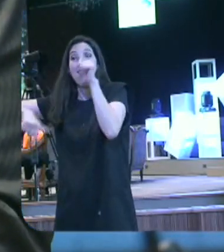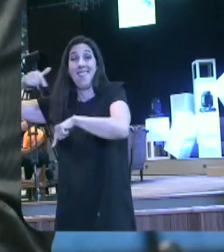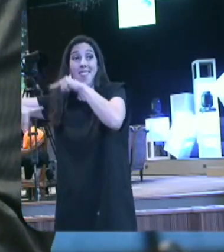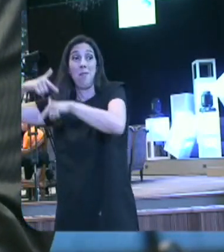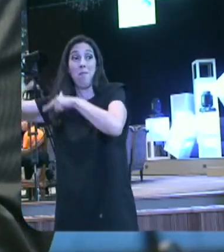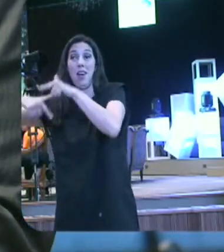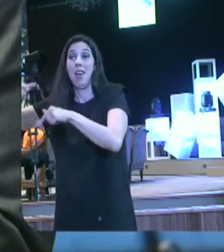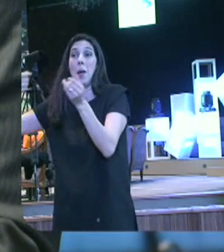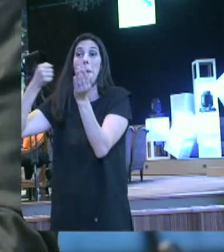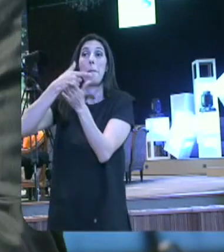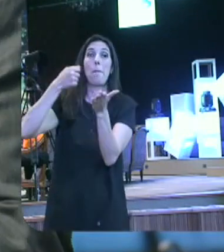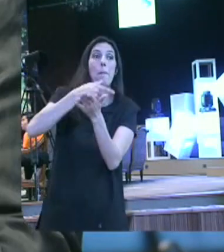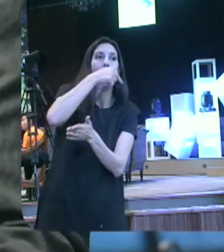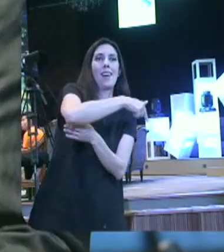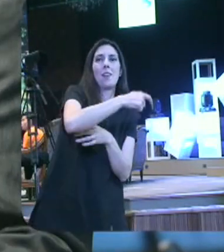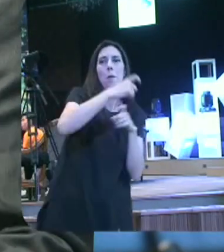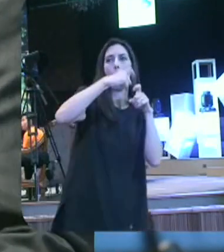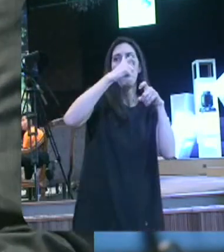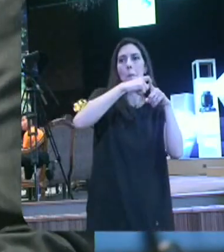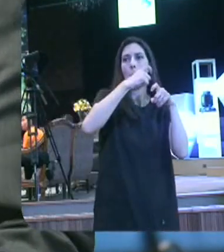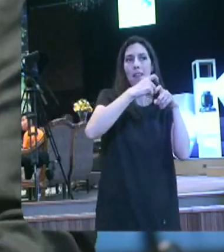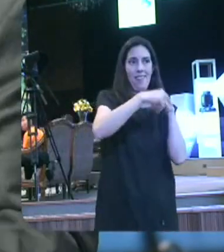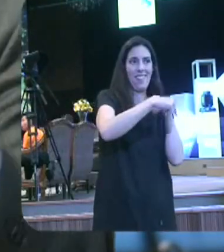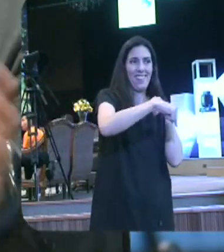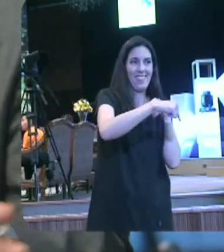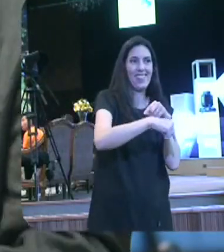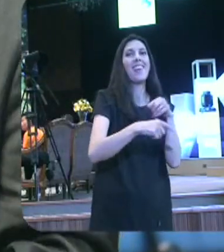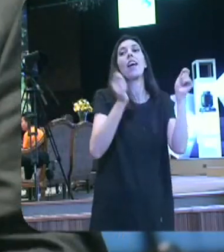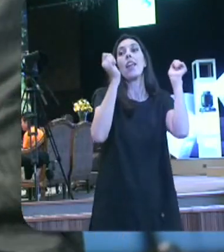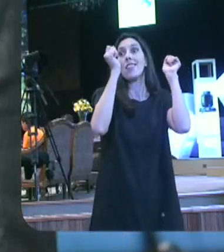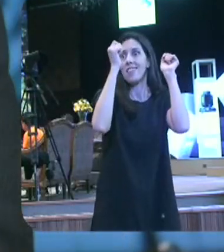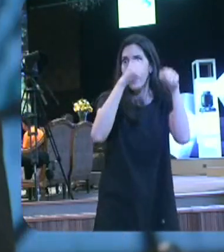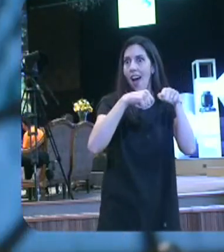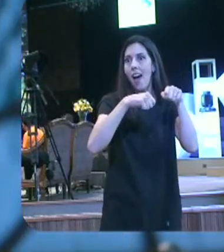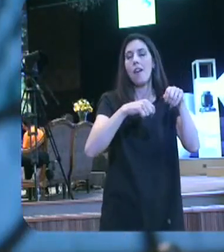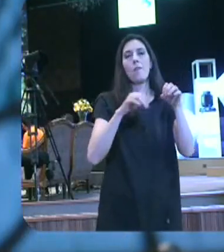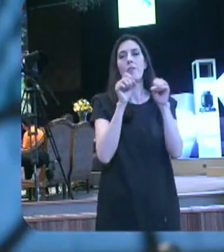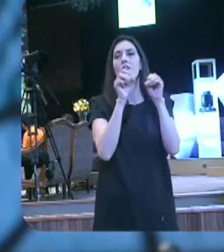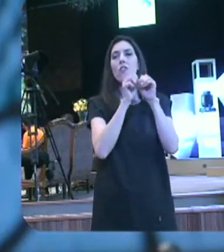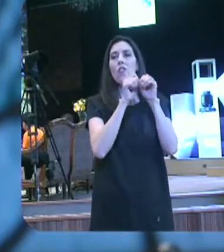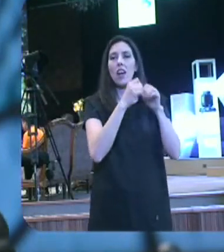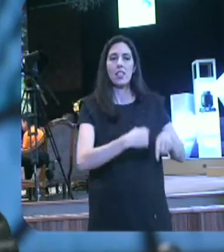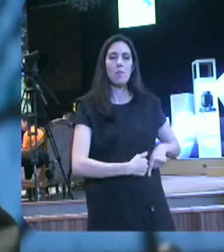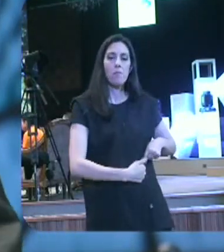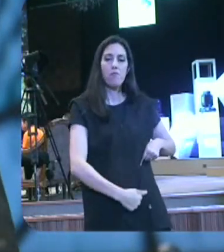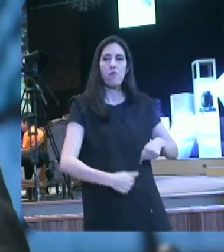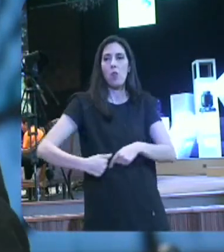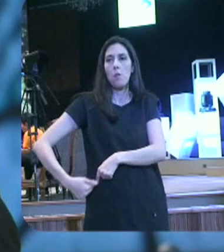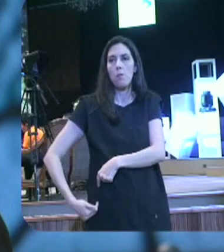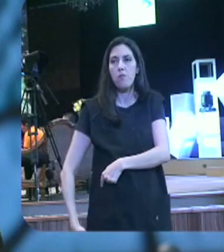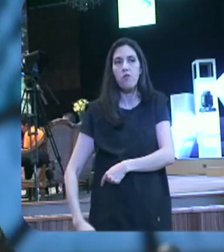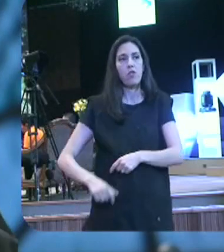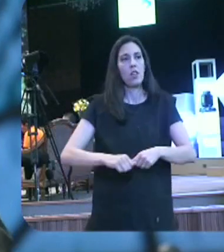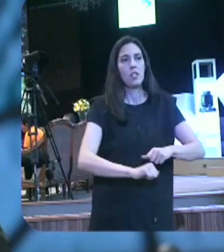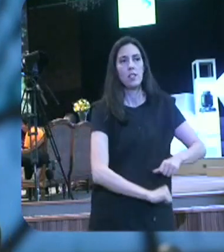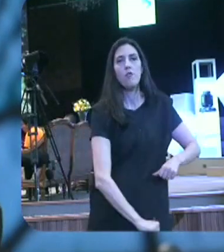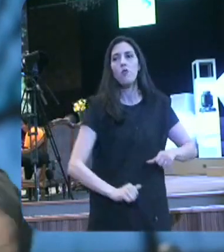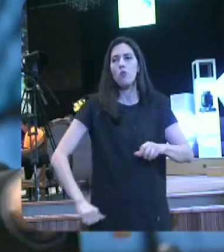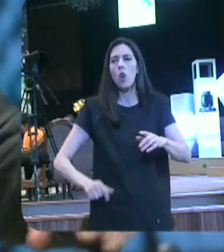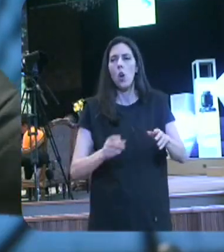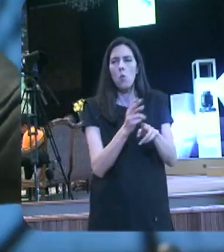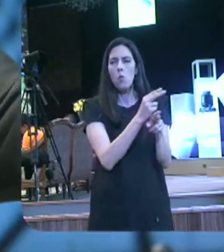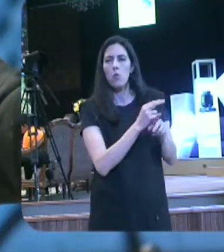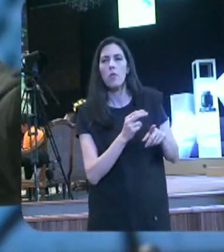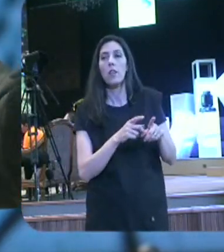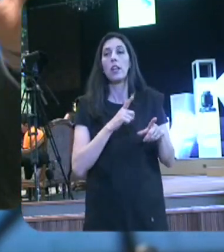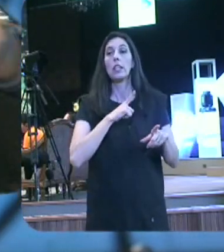é? A netinha dessa senhora, que já tinha feito várias operações, estava com o gesso nas 2 pernas, ia